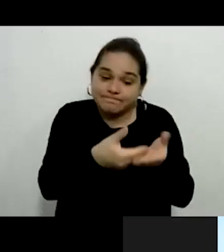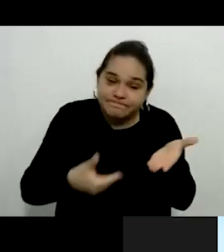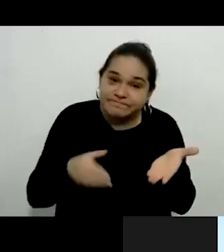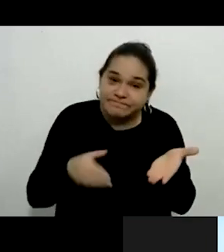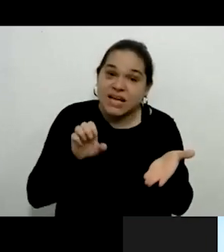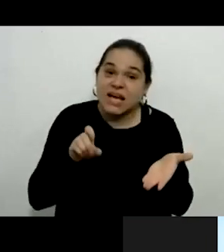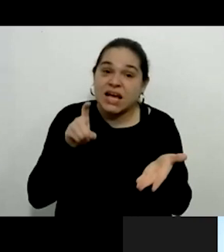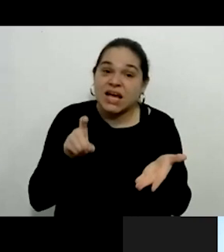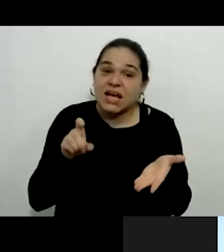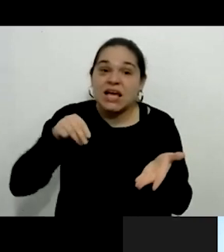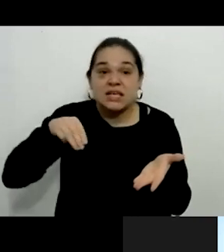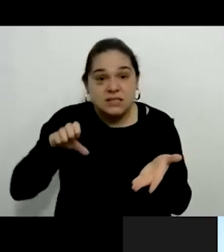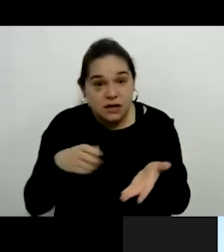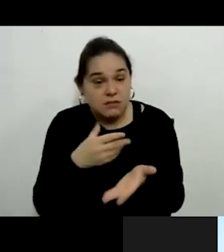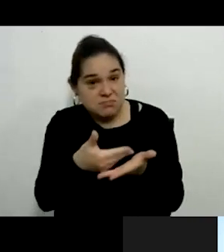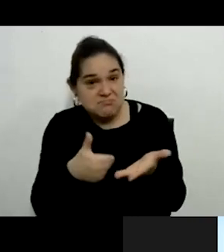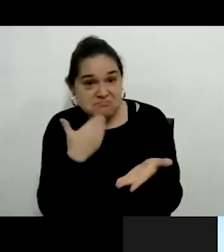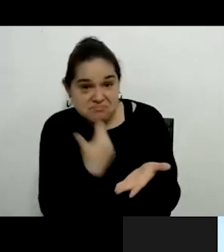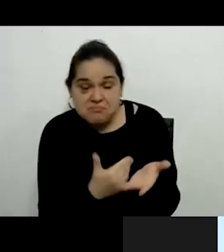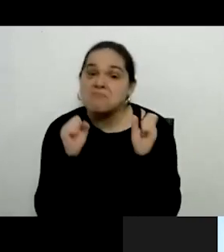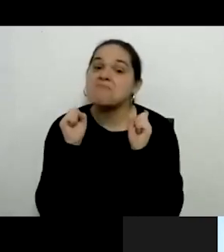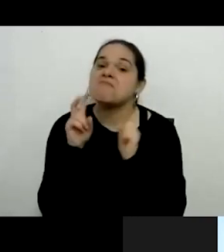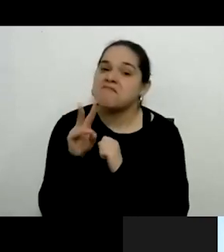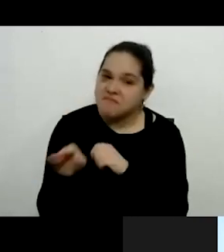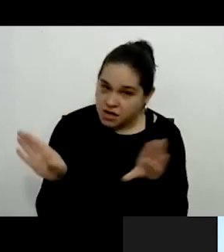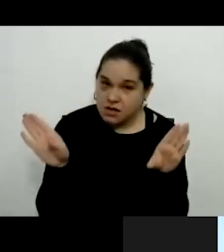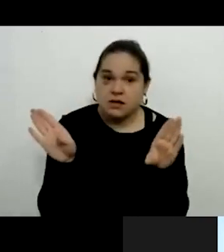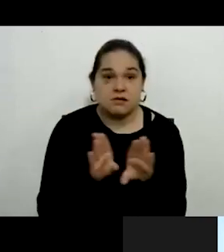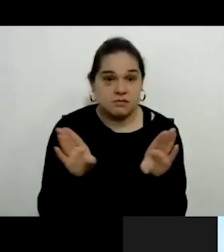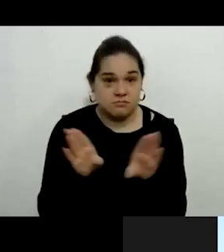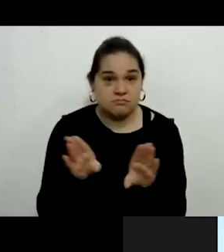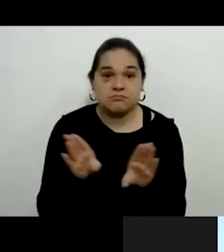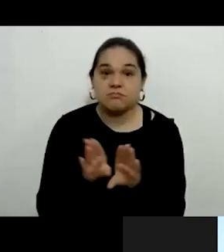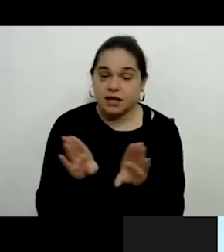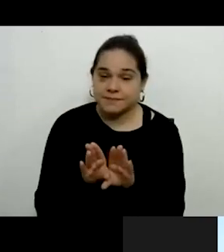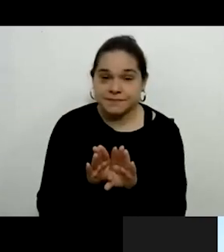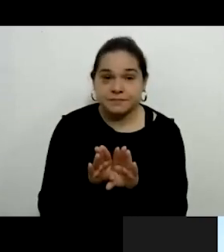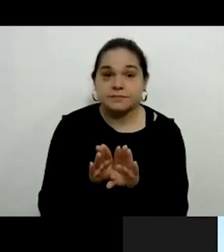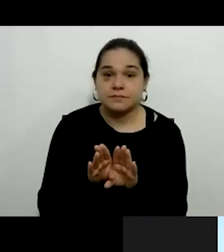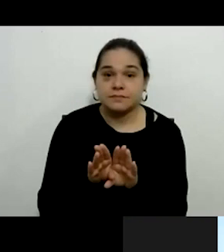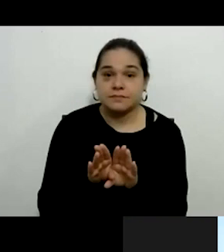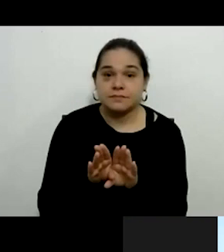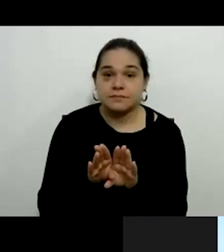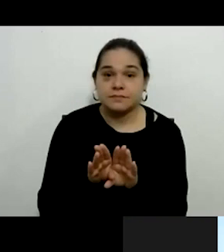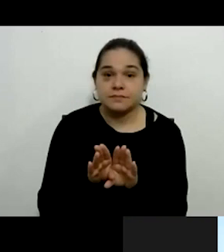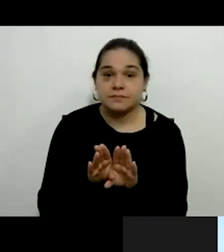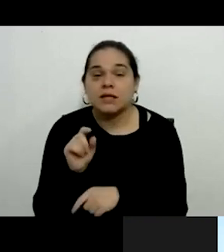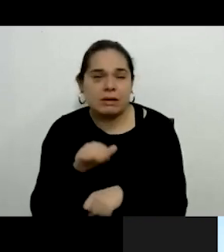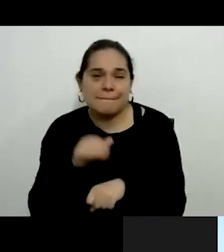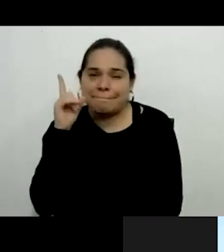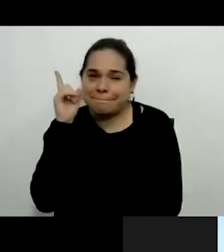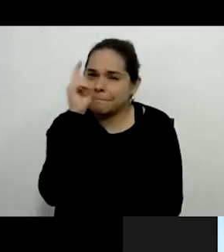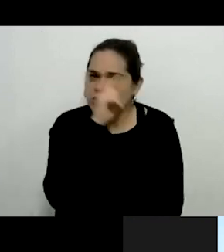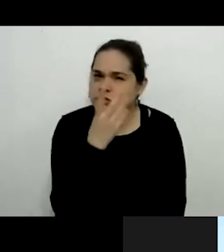médico através disso. Então, o que acontece? É, vamos, na pior das hipóteses, o que é muito difícil, porque já tem bastante gente